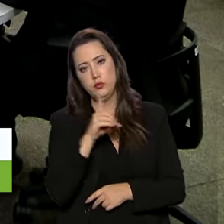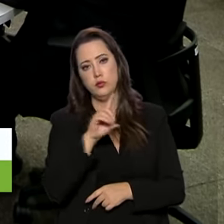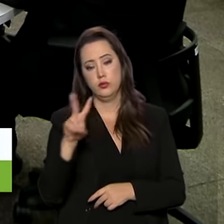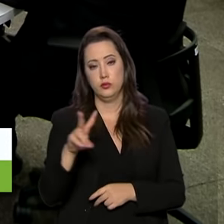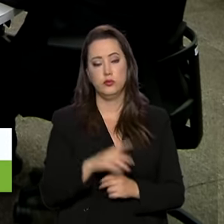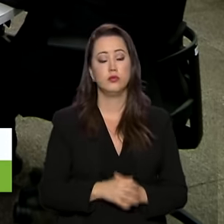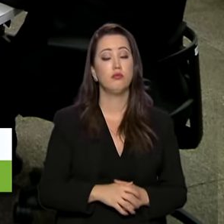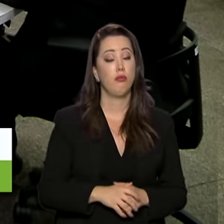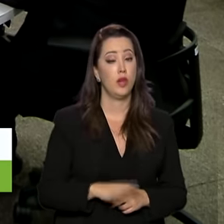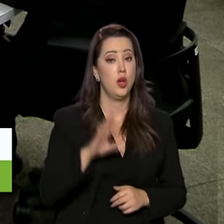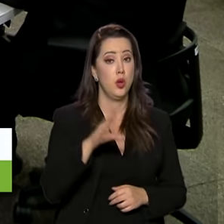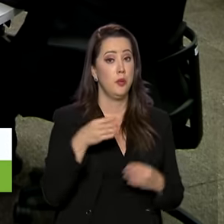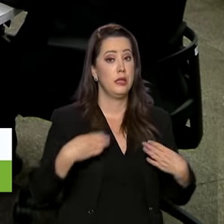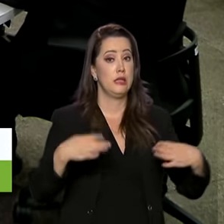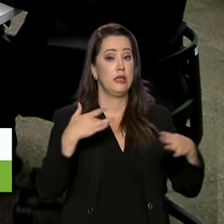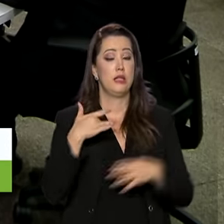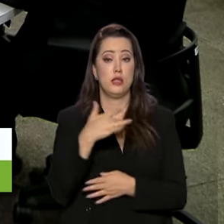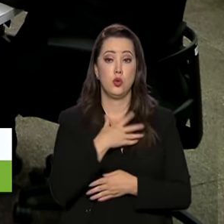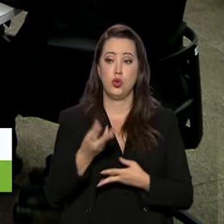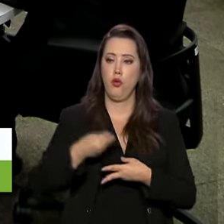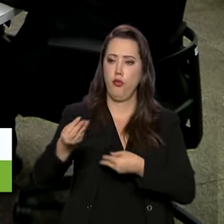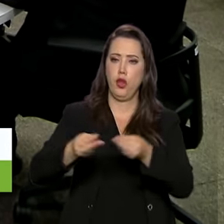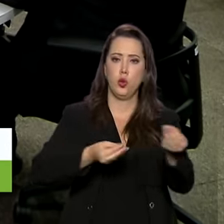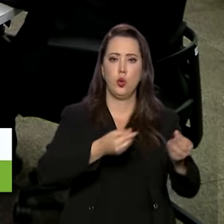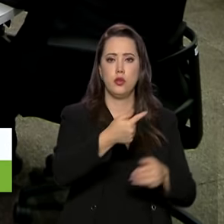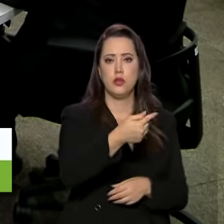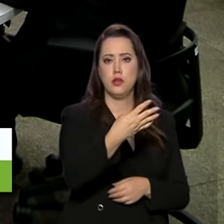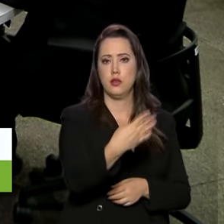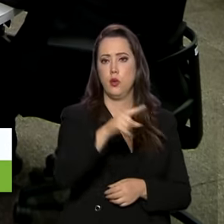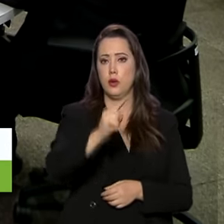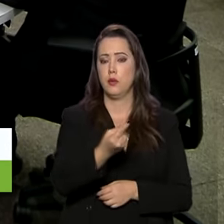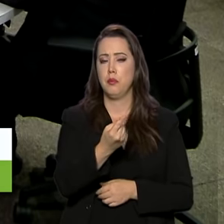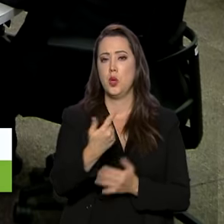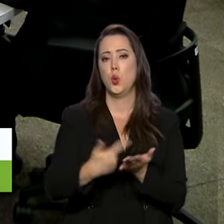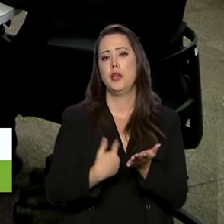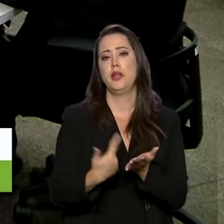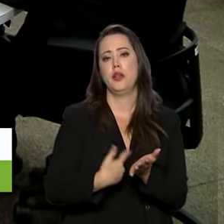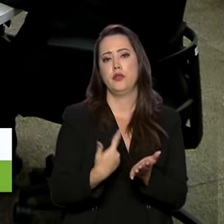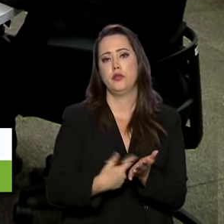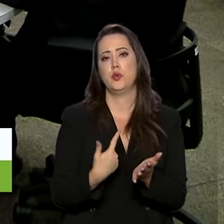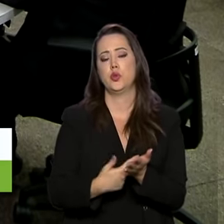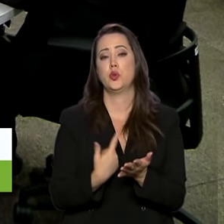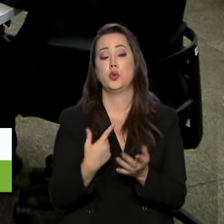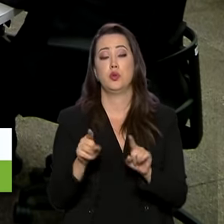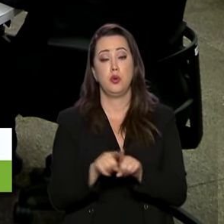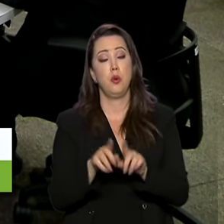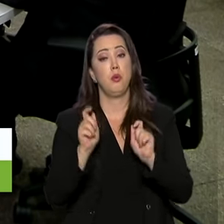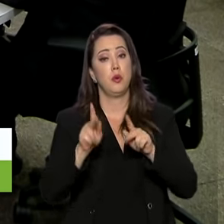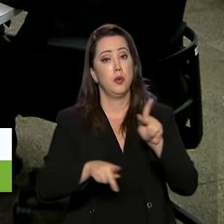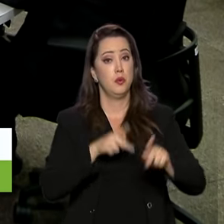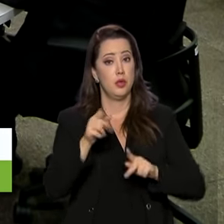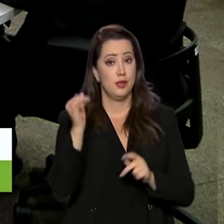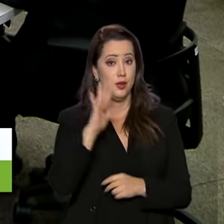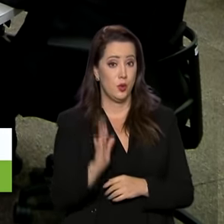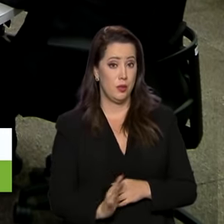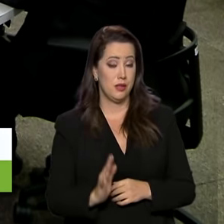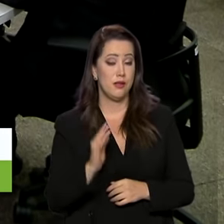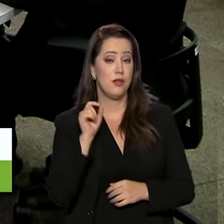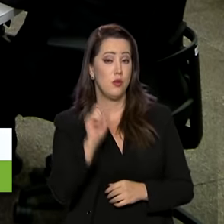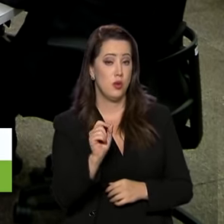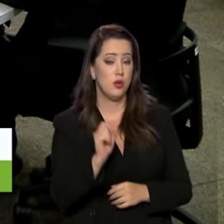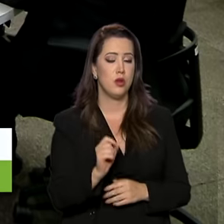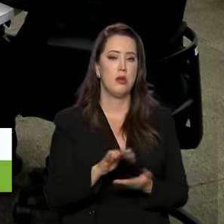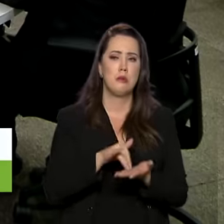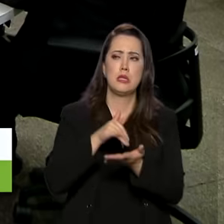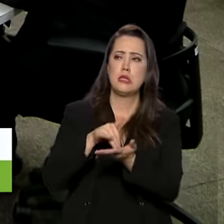da saúde já distribuiu mais de 74 mil exemplares do guia de atividade física para a população brasileira